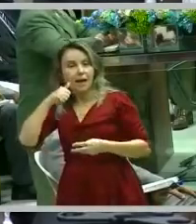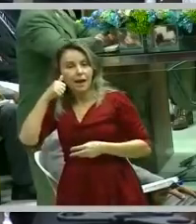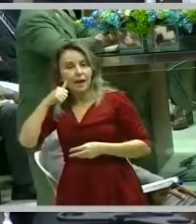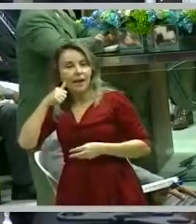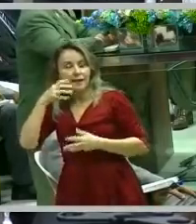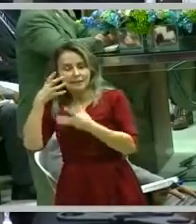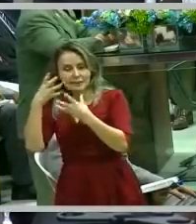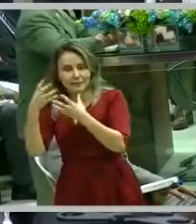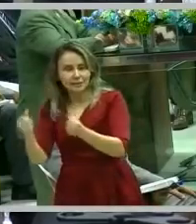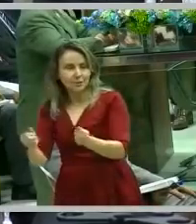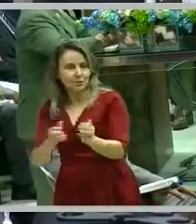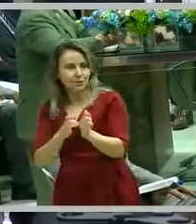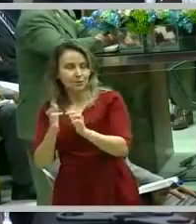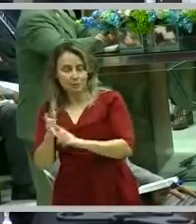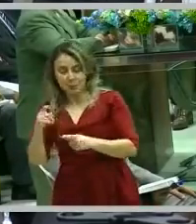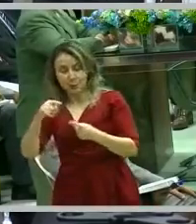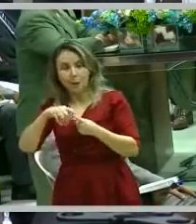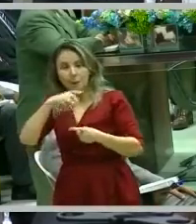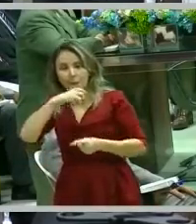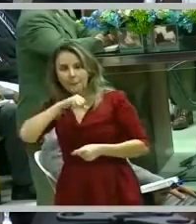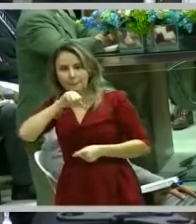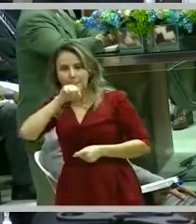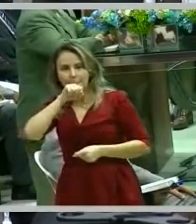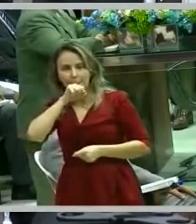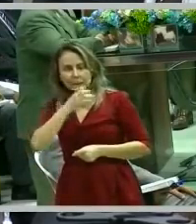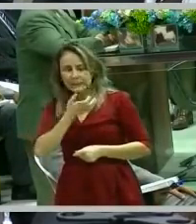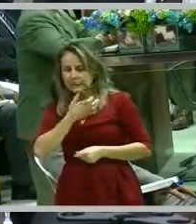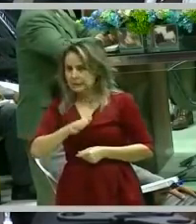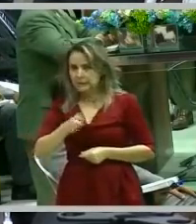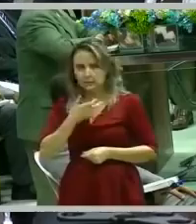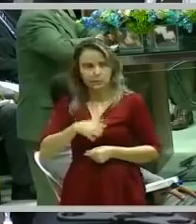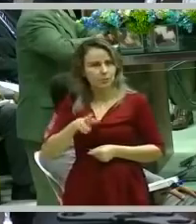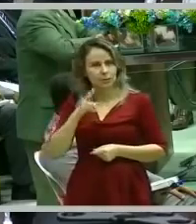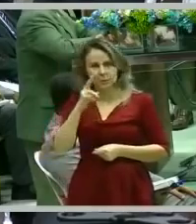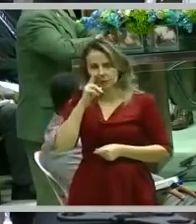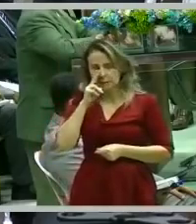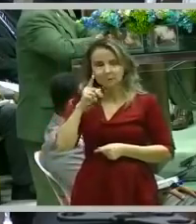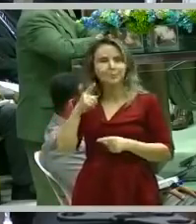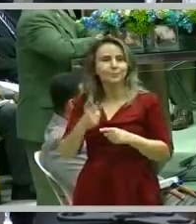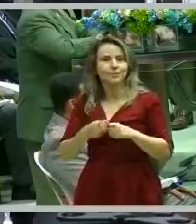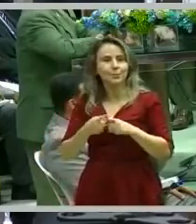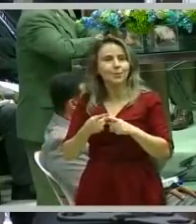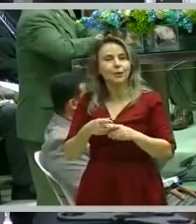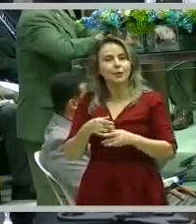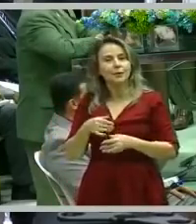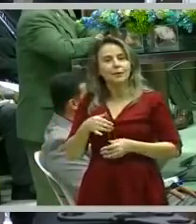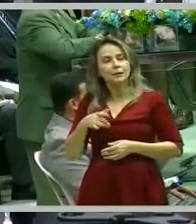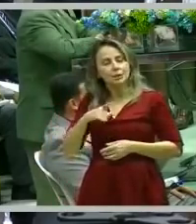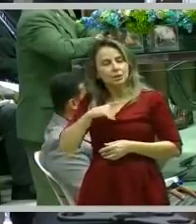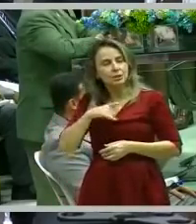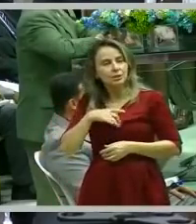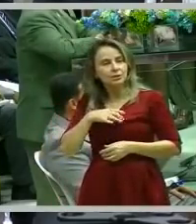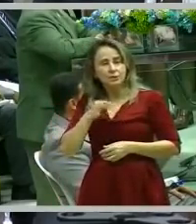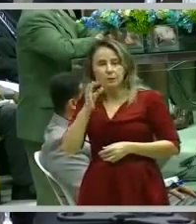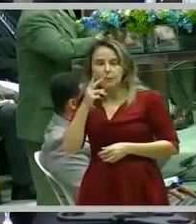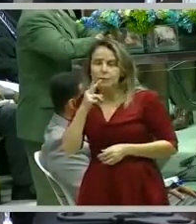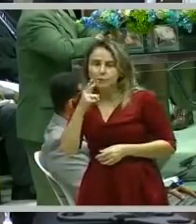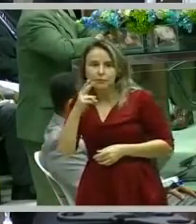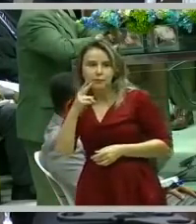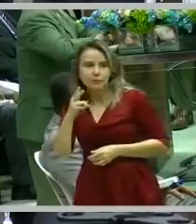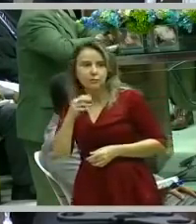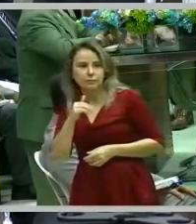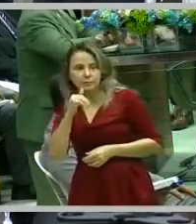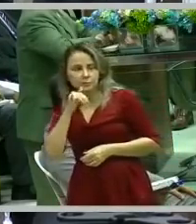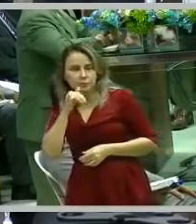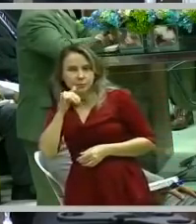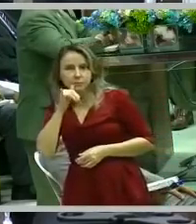chorando e sem querer ser crente porque ele era viciado no cachimbo. Glória a Deus, pastor, irmão, eu nunca posso ser crente não, que eu sou viciado